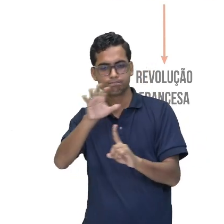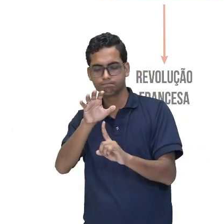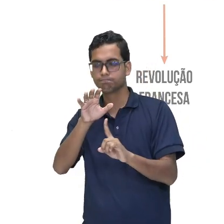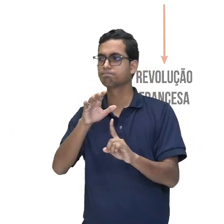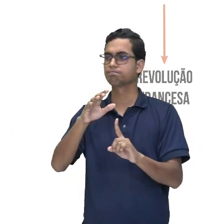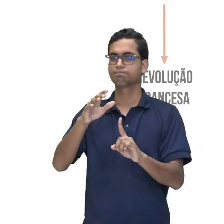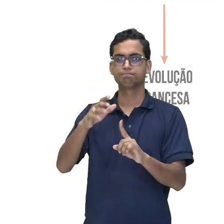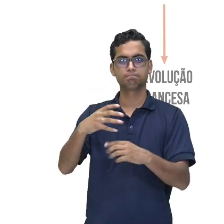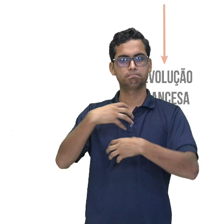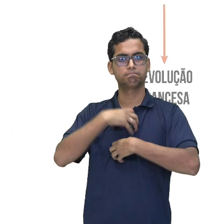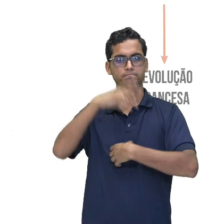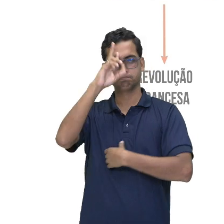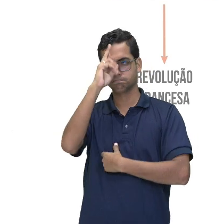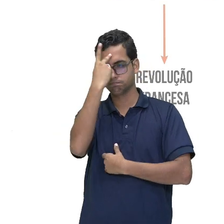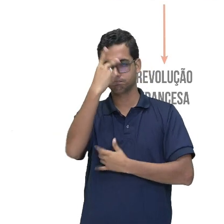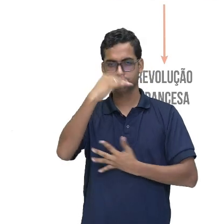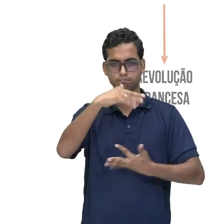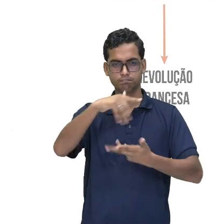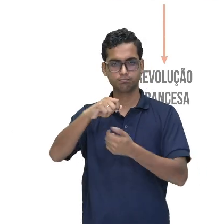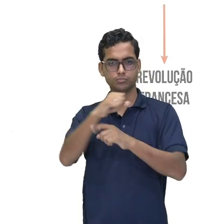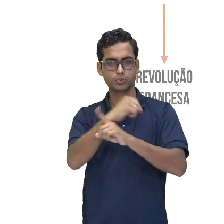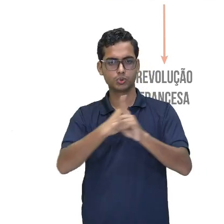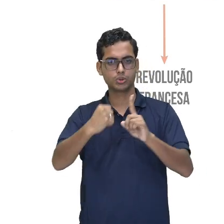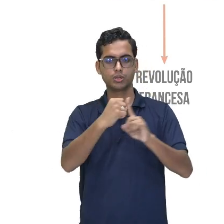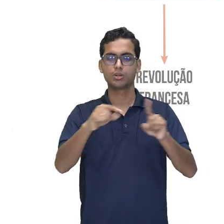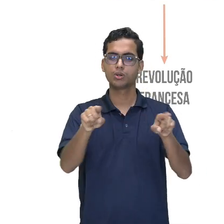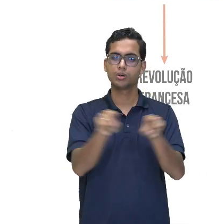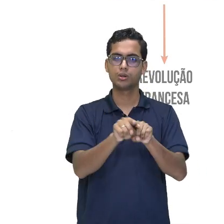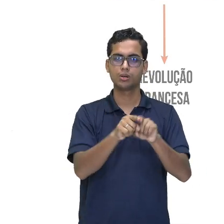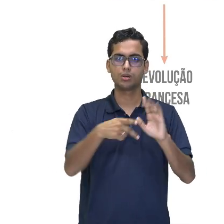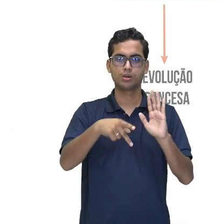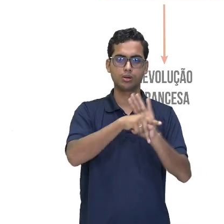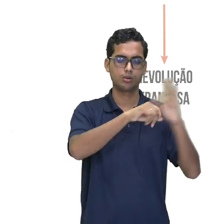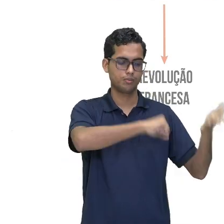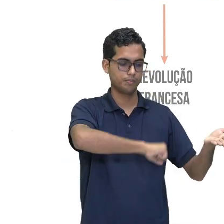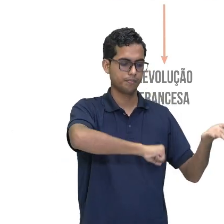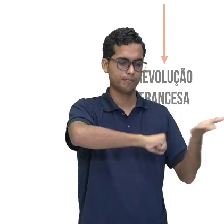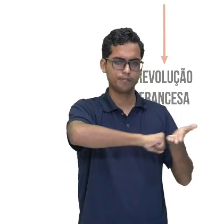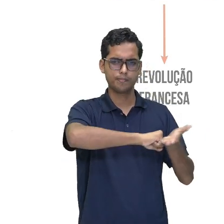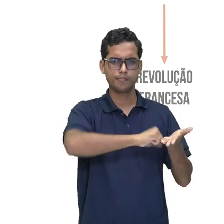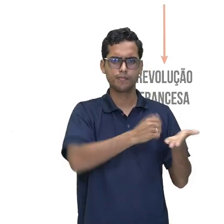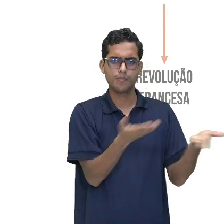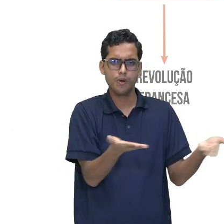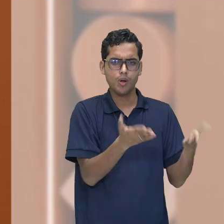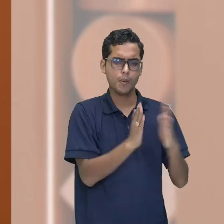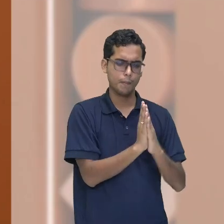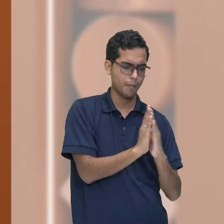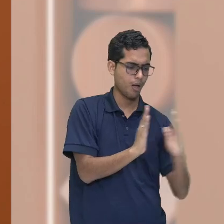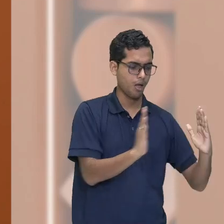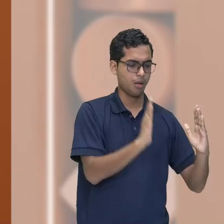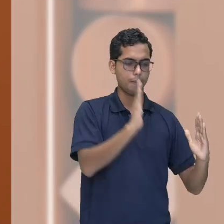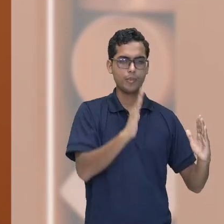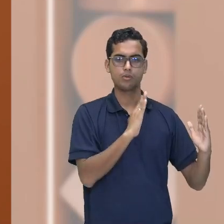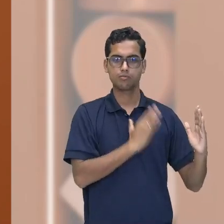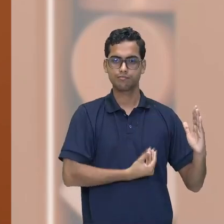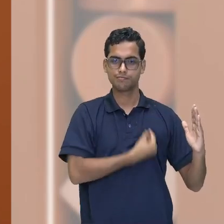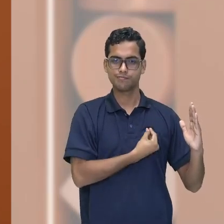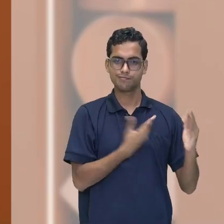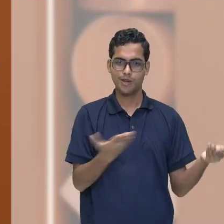abalaram uma sociedade, ok? E a Idade Contemporânea, então, daí para cá, é o período que nós vivemos. Então, nós